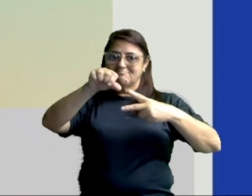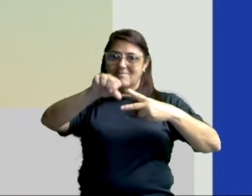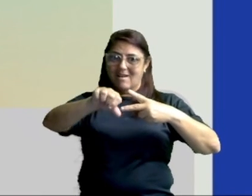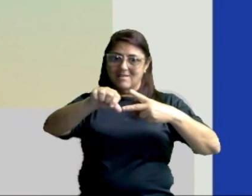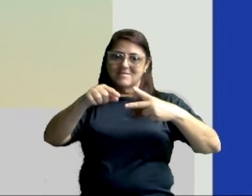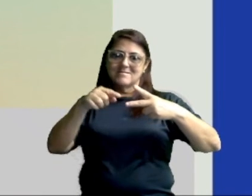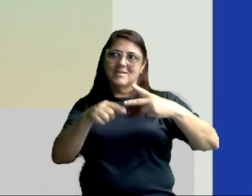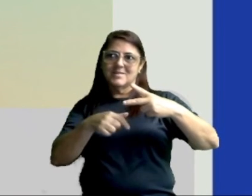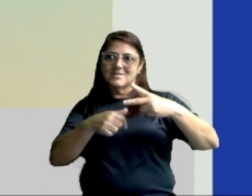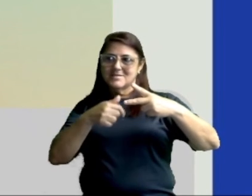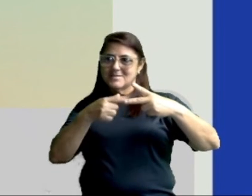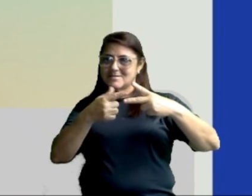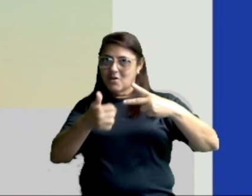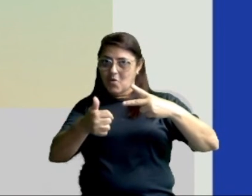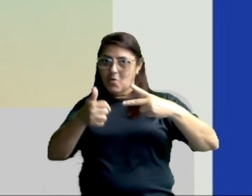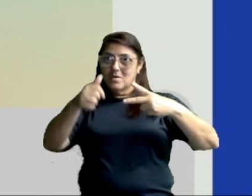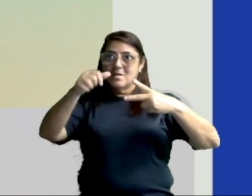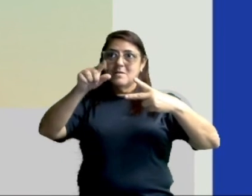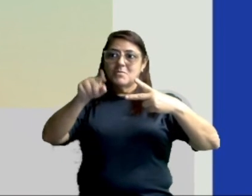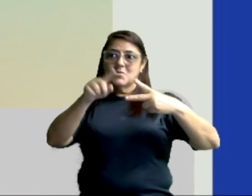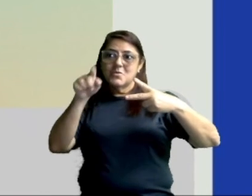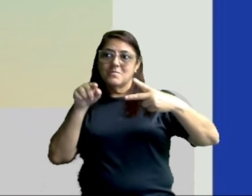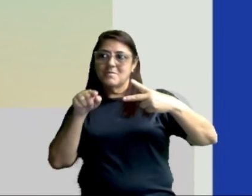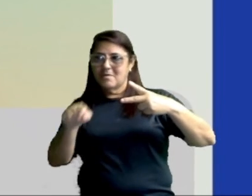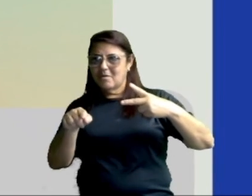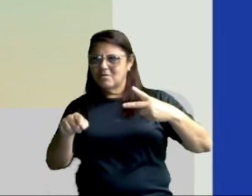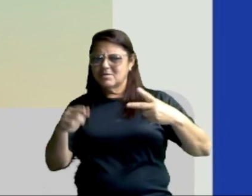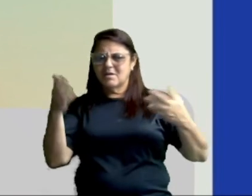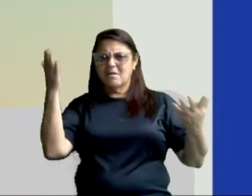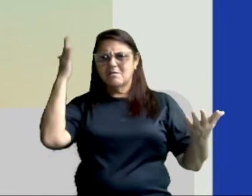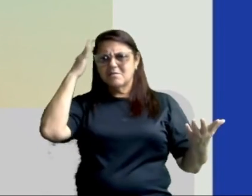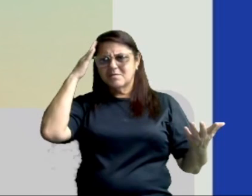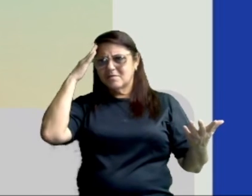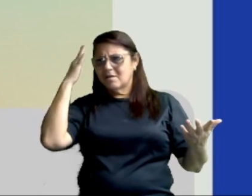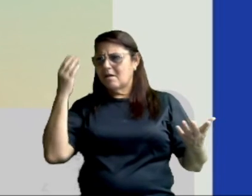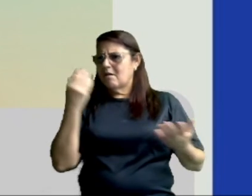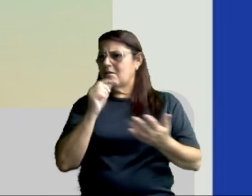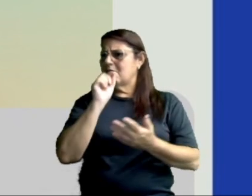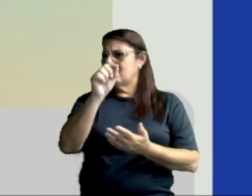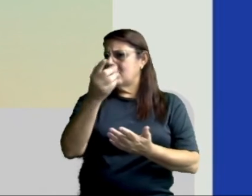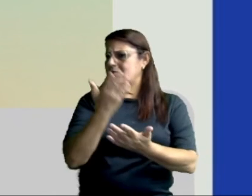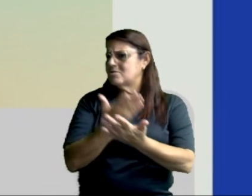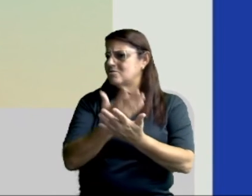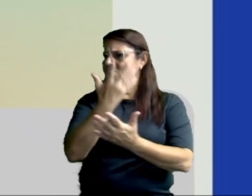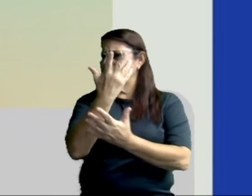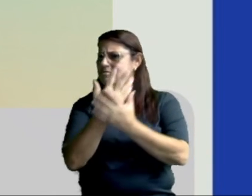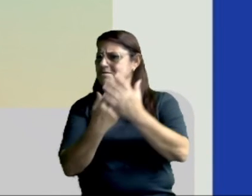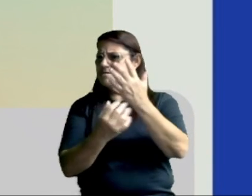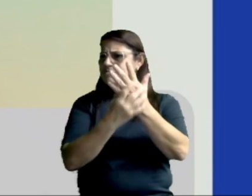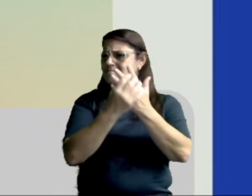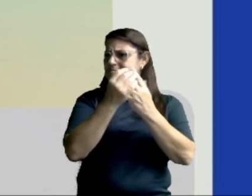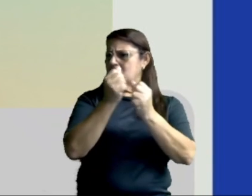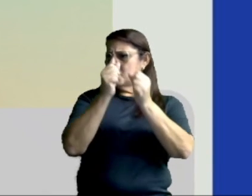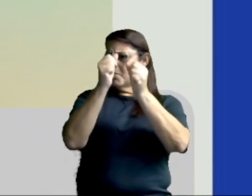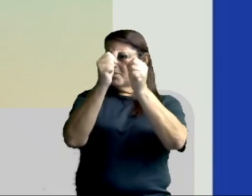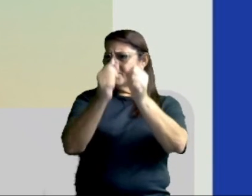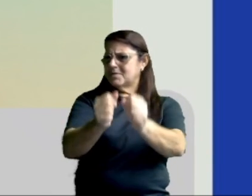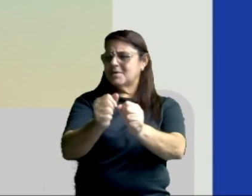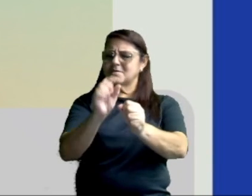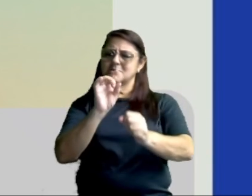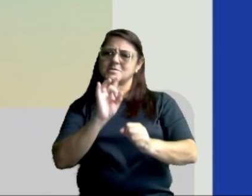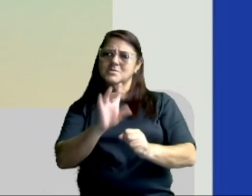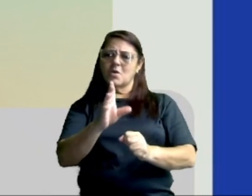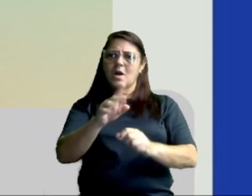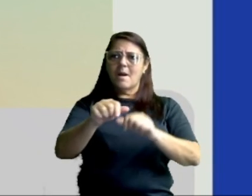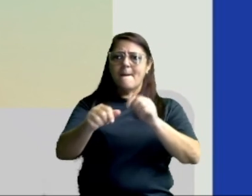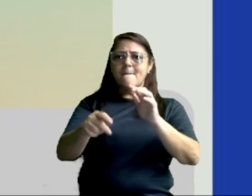chegou o momento de refletirmos. Quem estuda tem em suas mãos o poder de transformar não só a